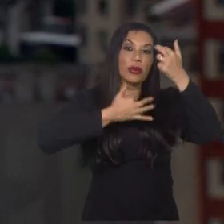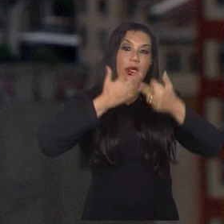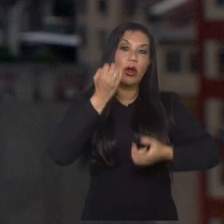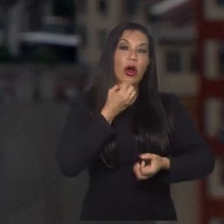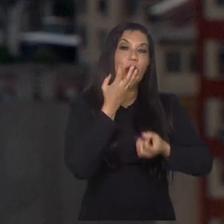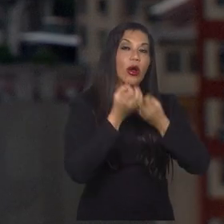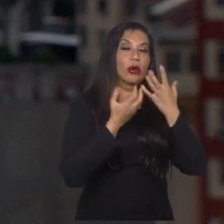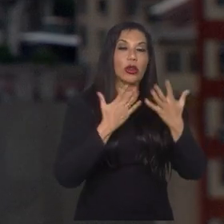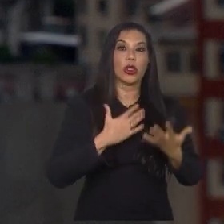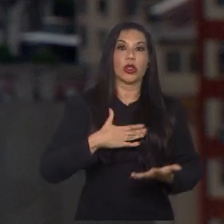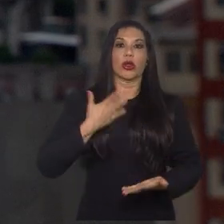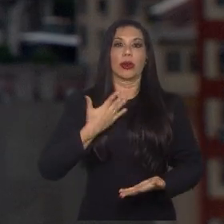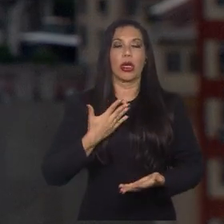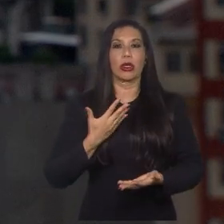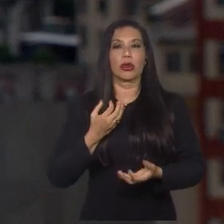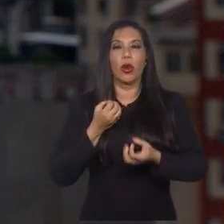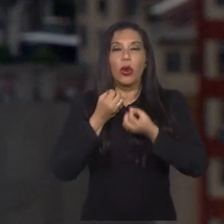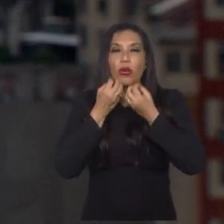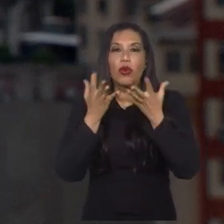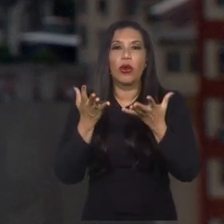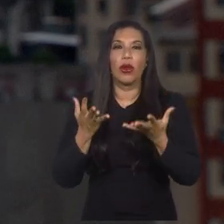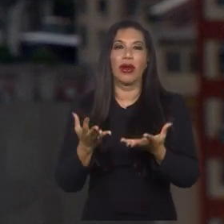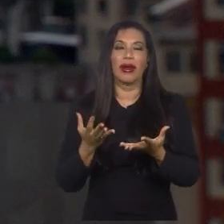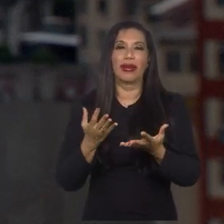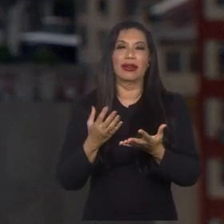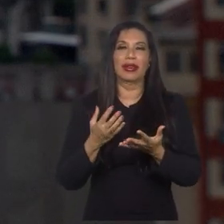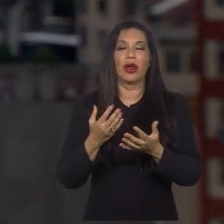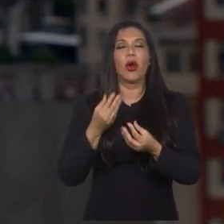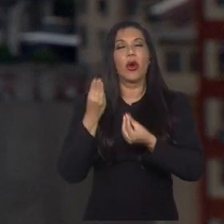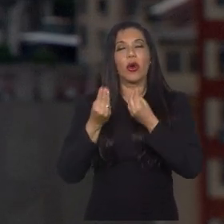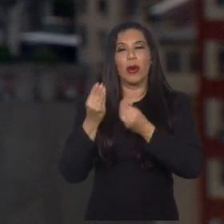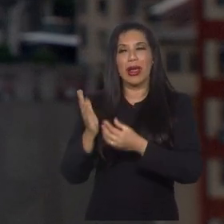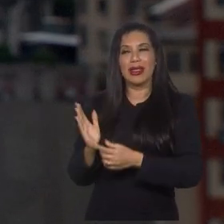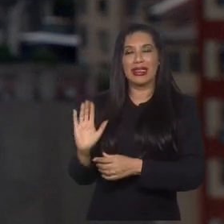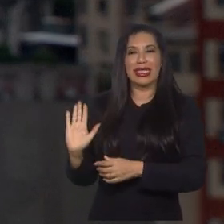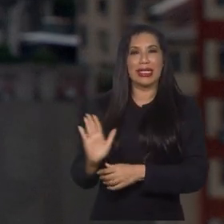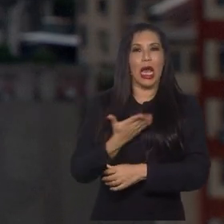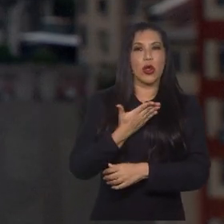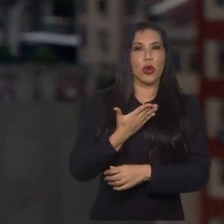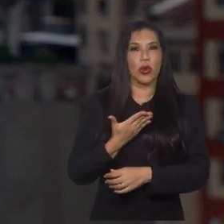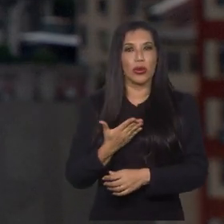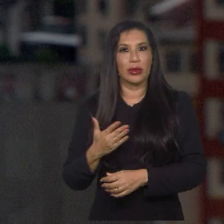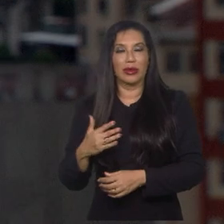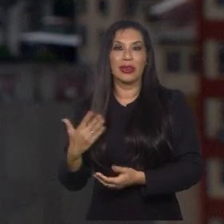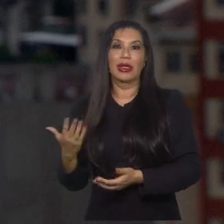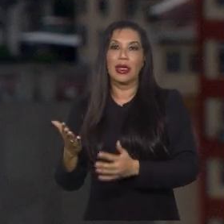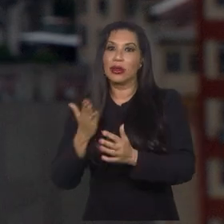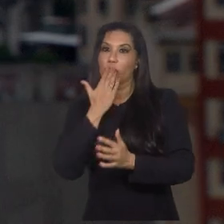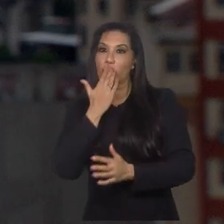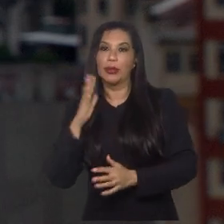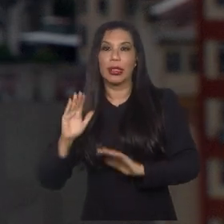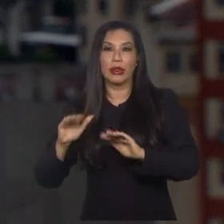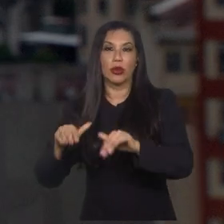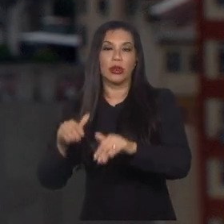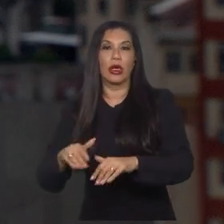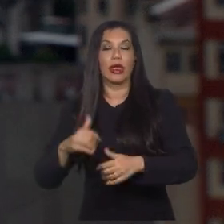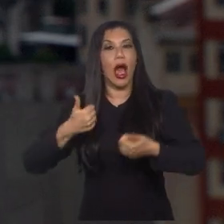muito surpreso com o que foi colocado da forma dele sair. O que a gente pode avaliar é que teve